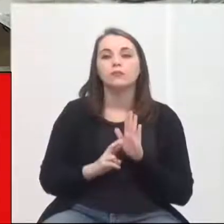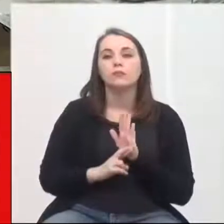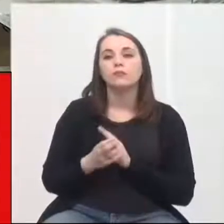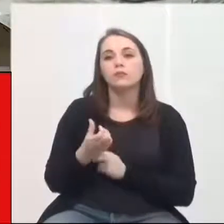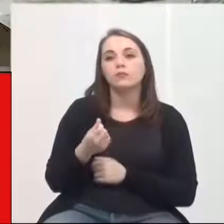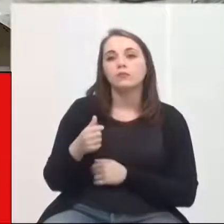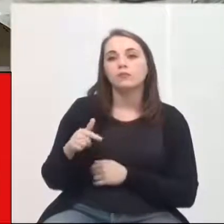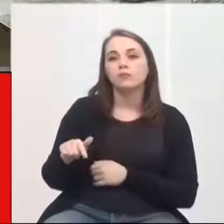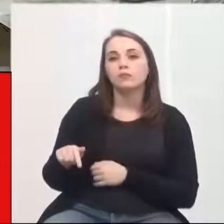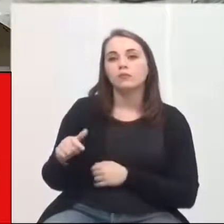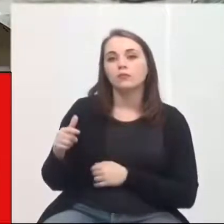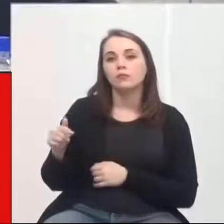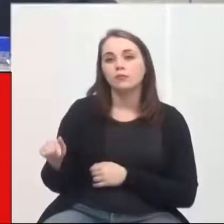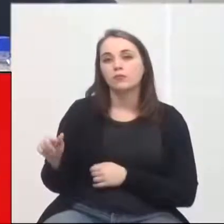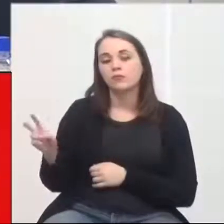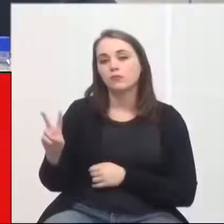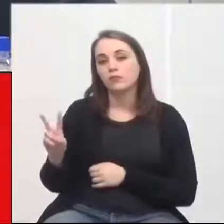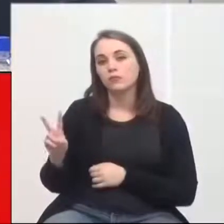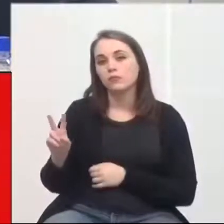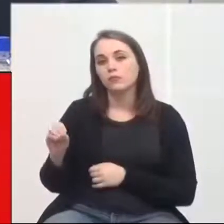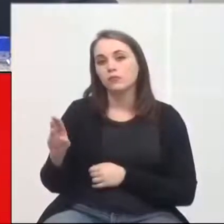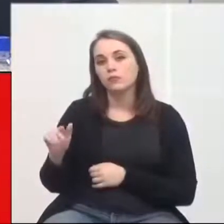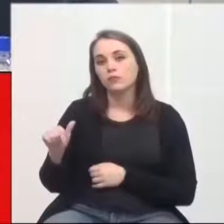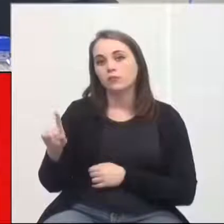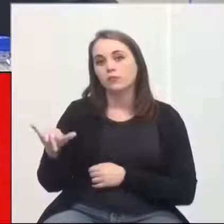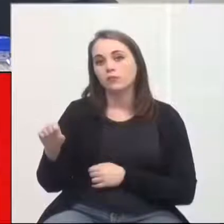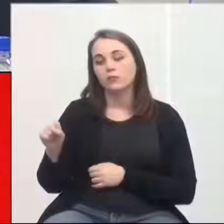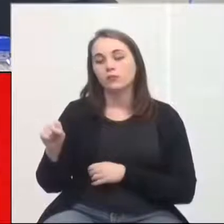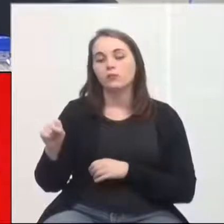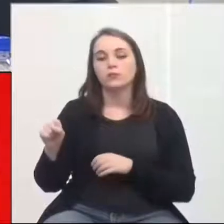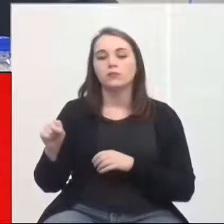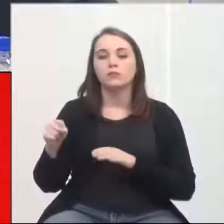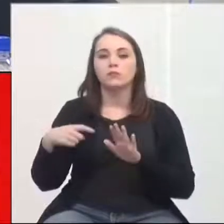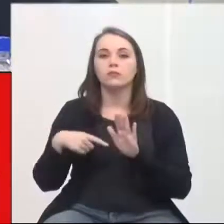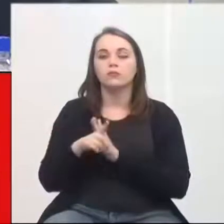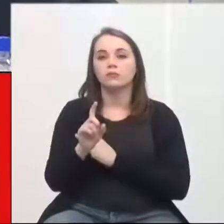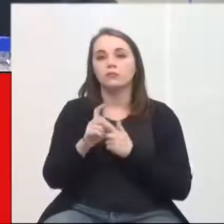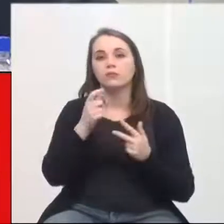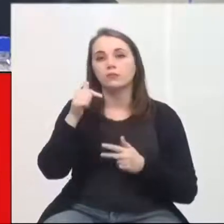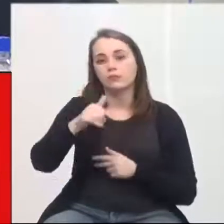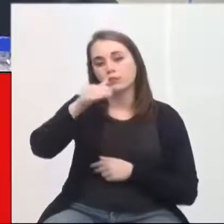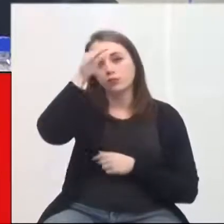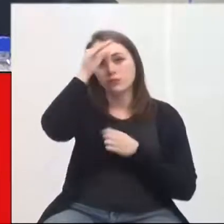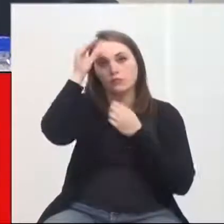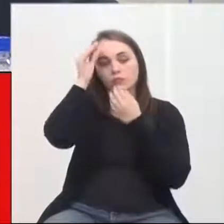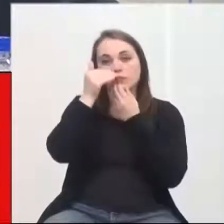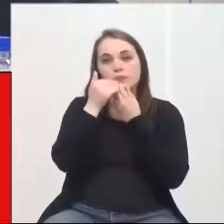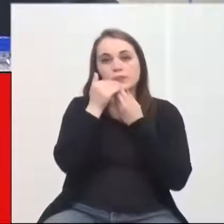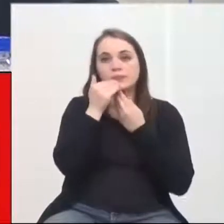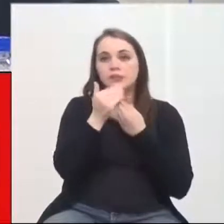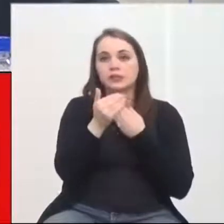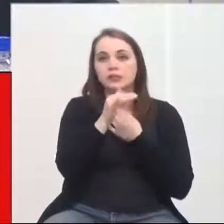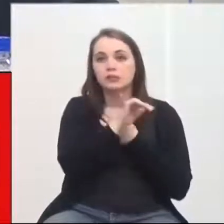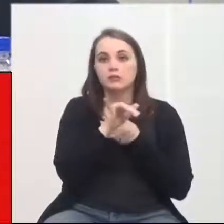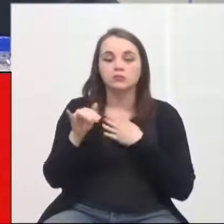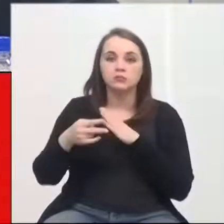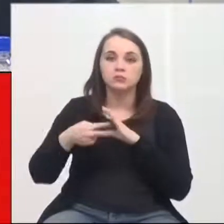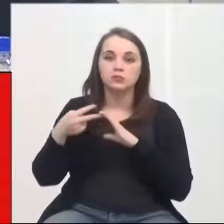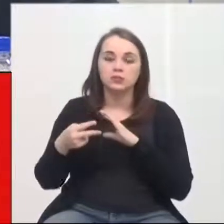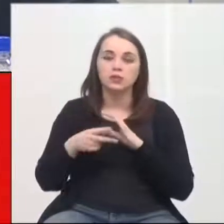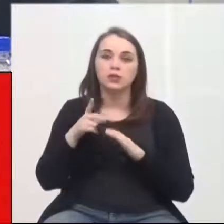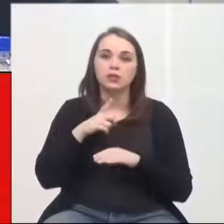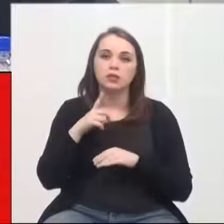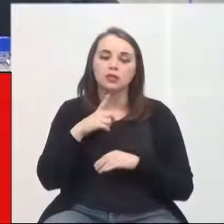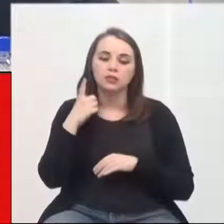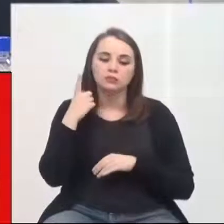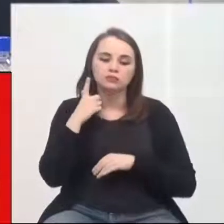Requerimento 677-2021, autor vereador Obadias Benones, envio de expediente ao chefe do Poder Executivo Municipal, solicitando a seguinte informação: a previsão